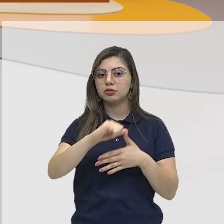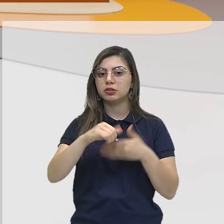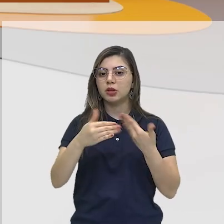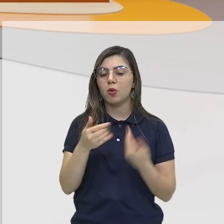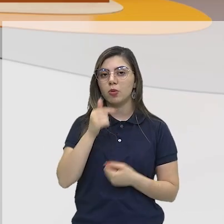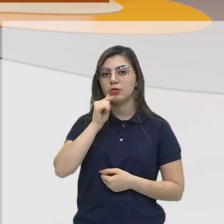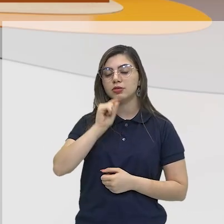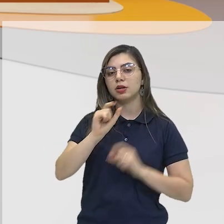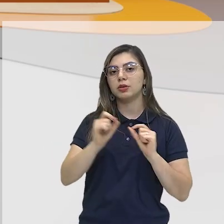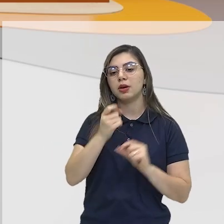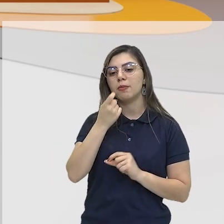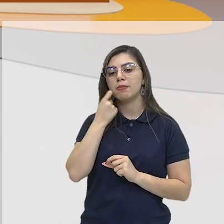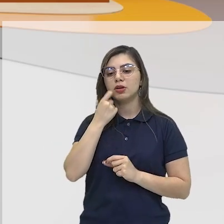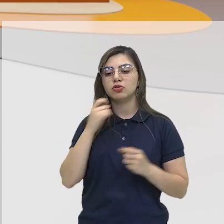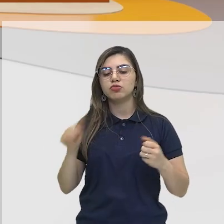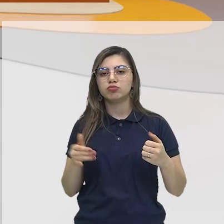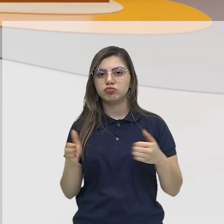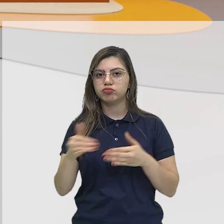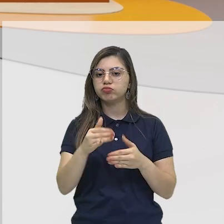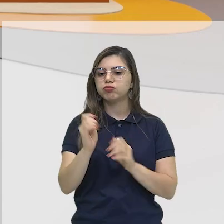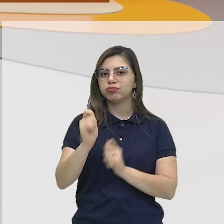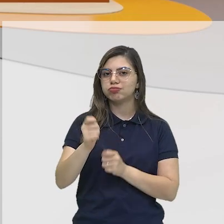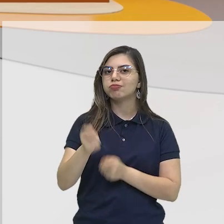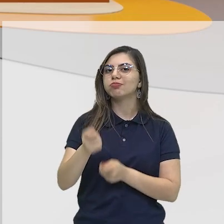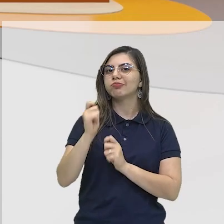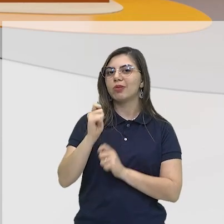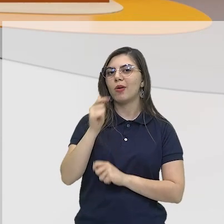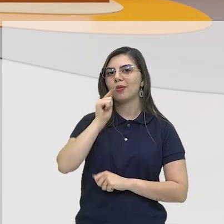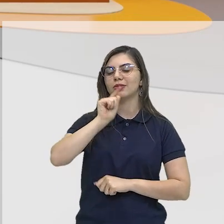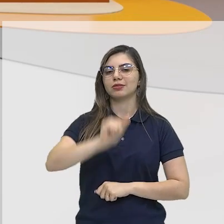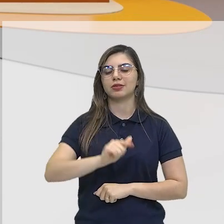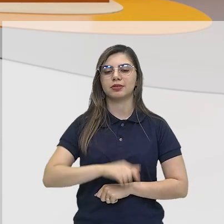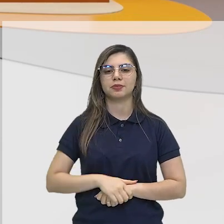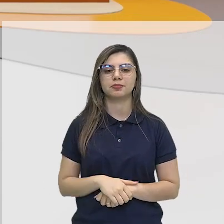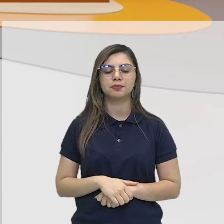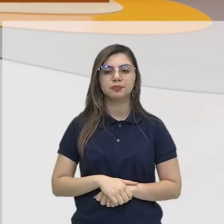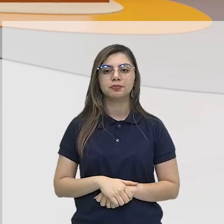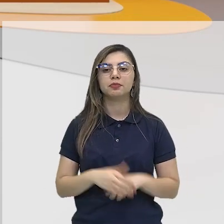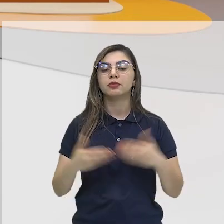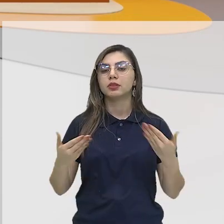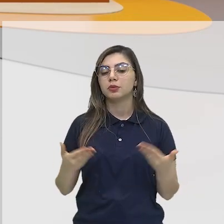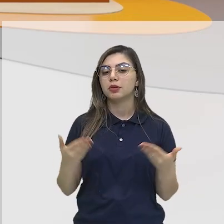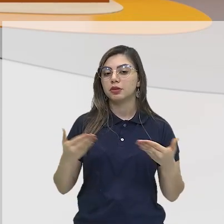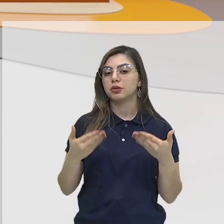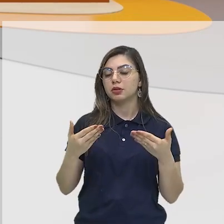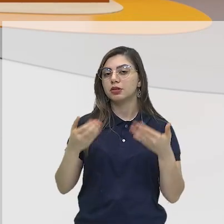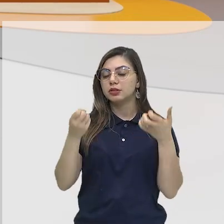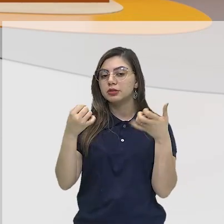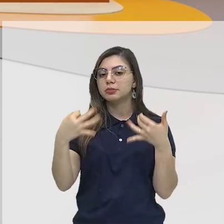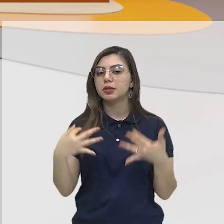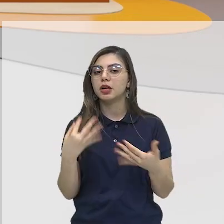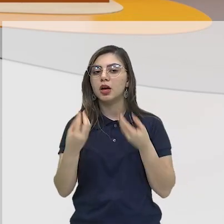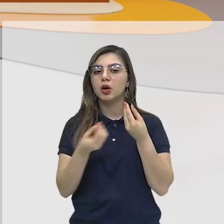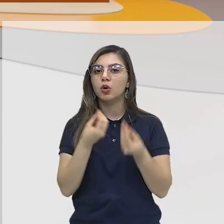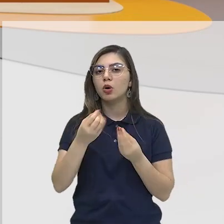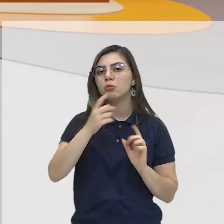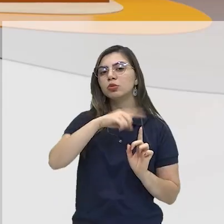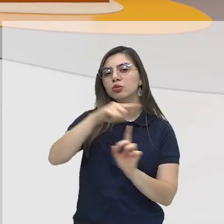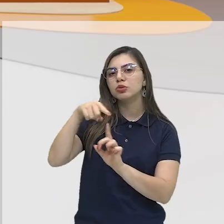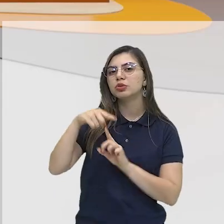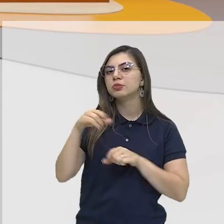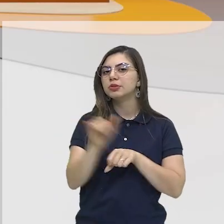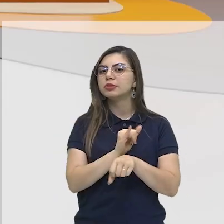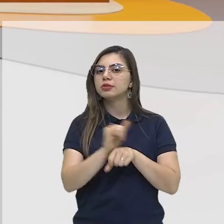uma maior produtividade pesqueira. A gente continua a falar da pesca, mas agora quanto à forma com a qual se